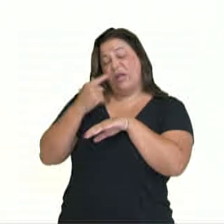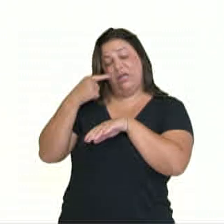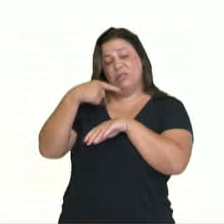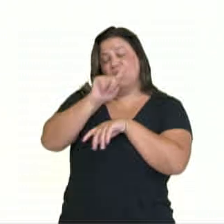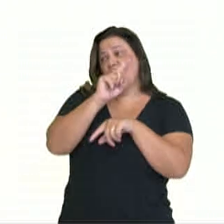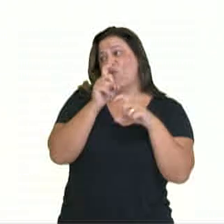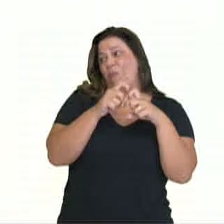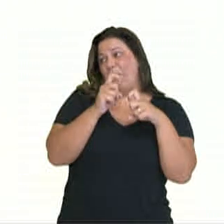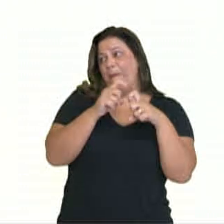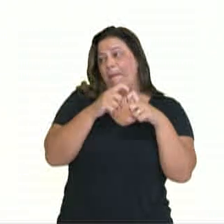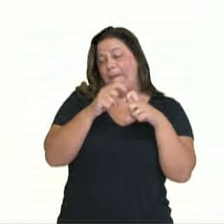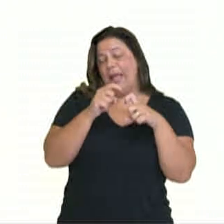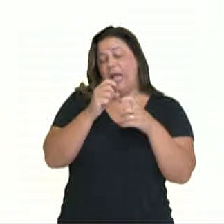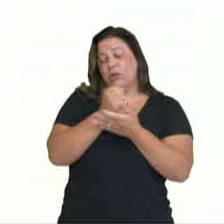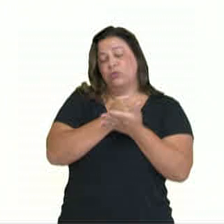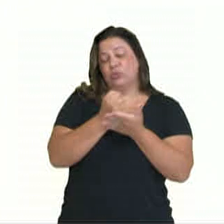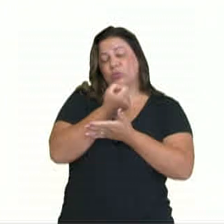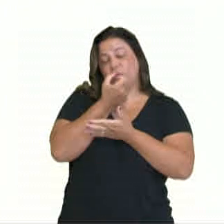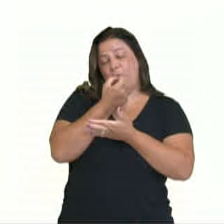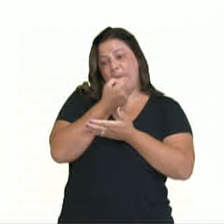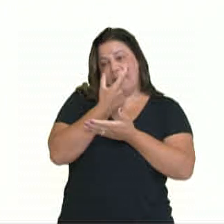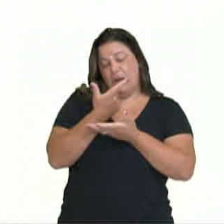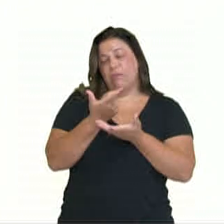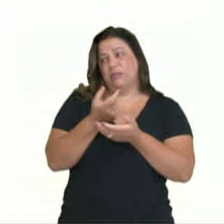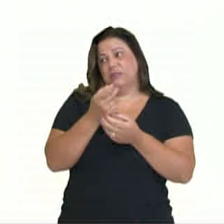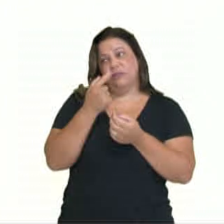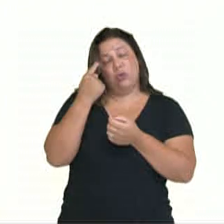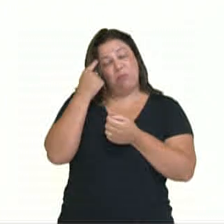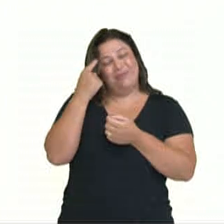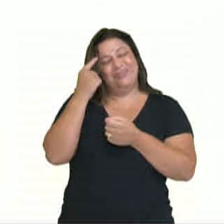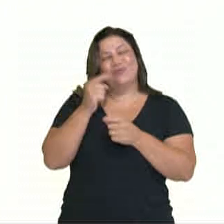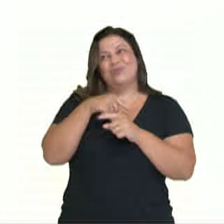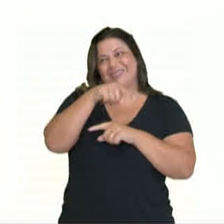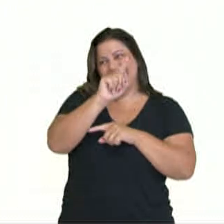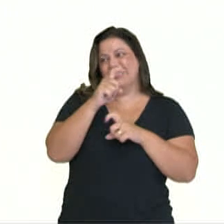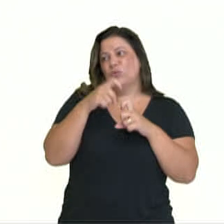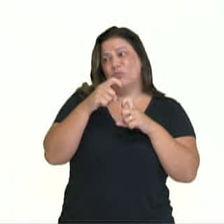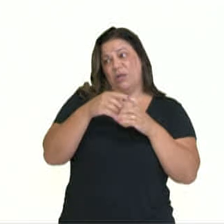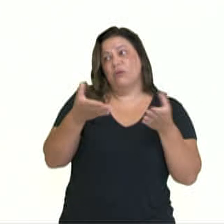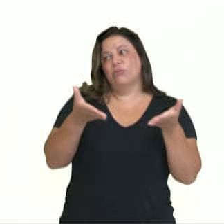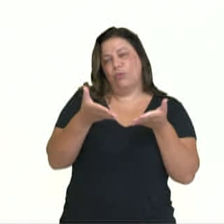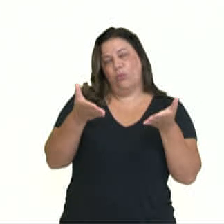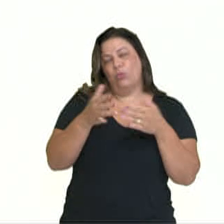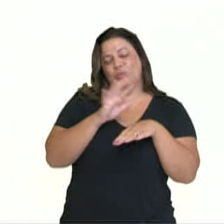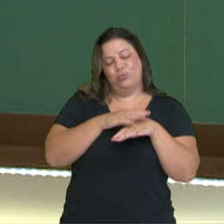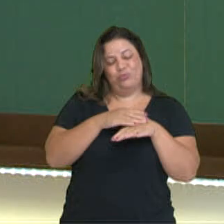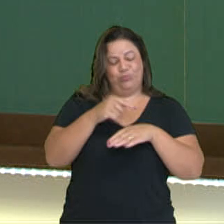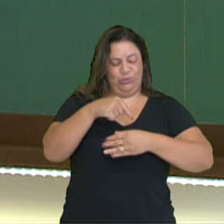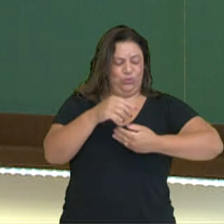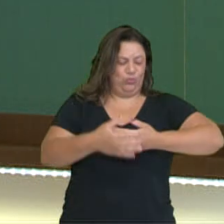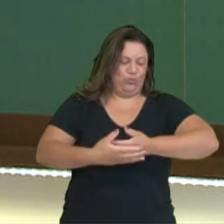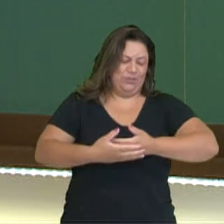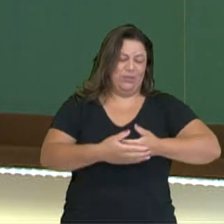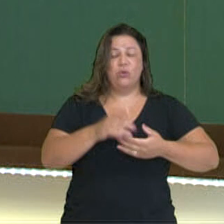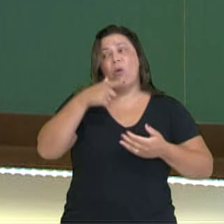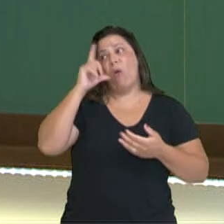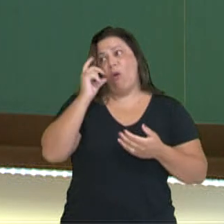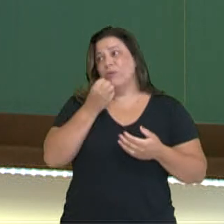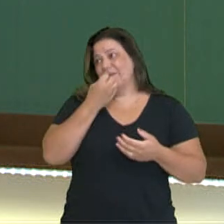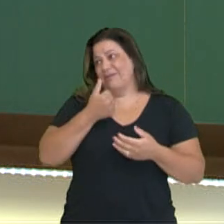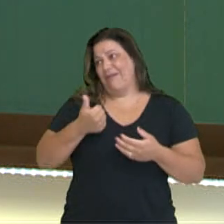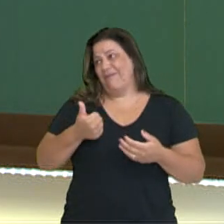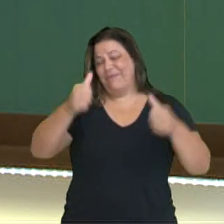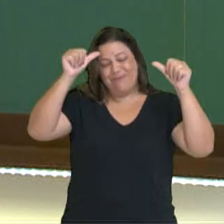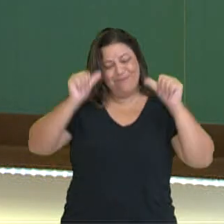O farmacêutico de Lucena achou que eu devia ver um médico hoje mesmo. Ainda ontem ele estava bem, mas piorou